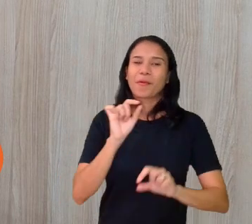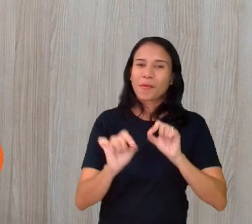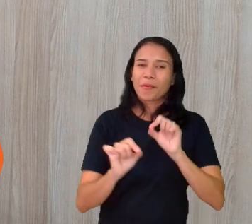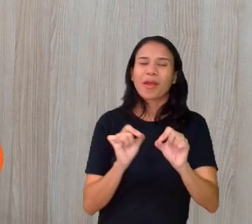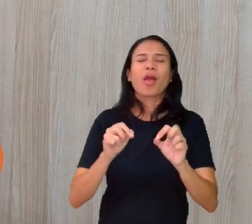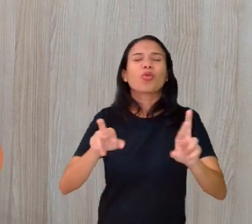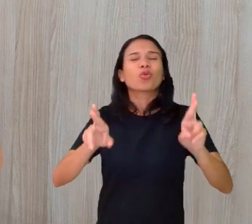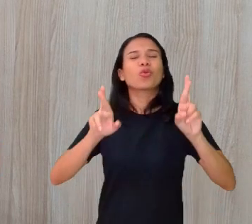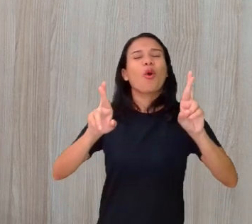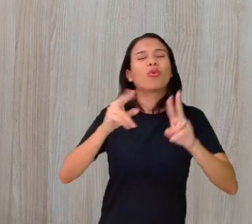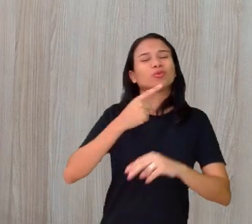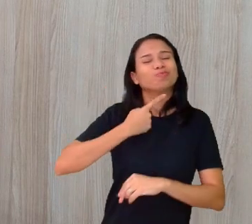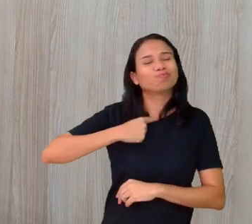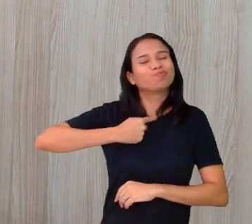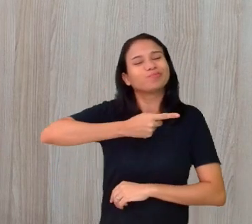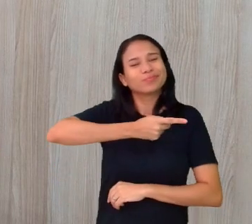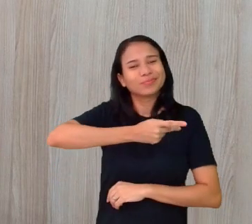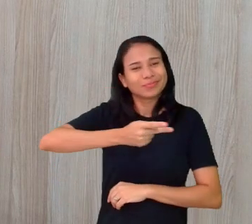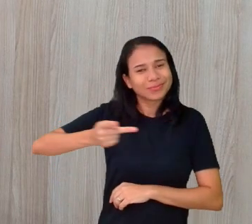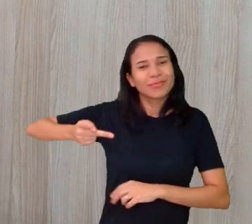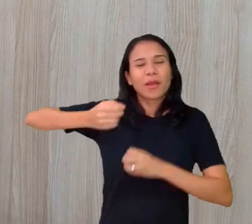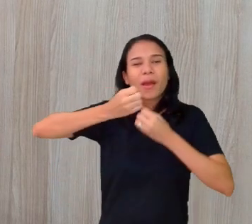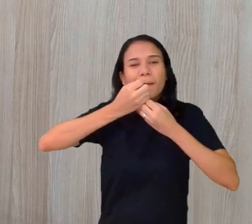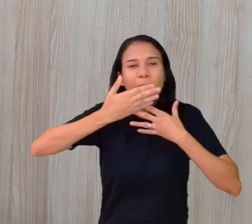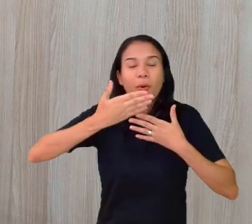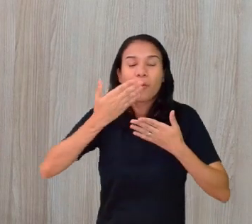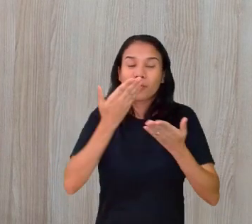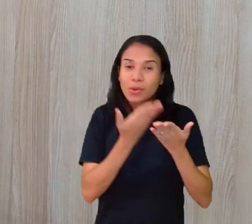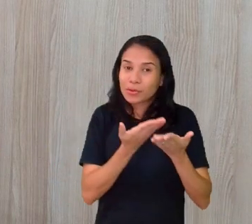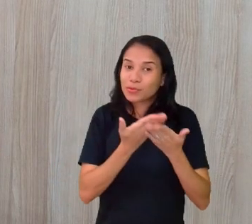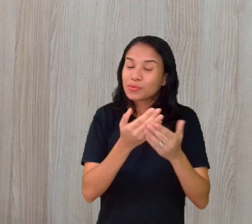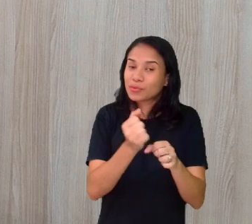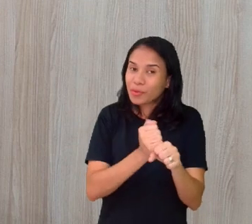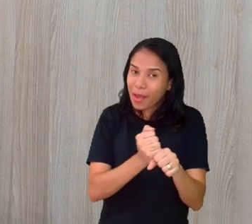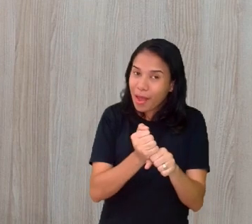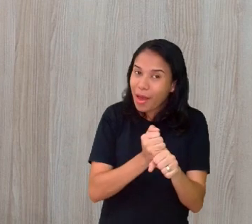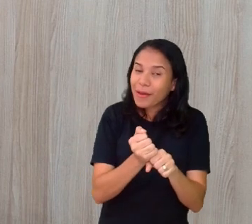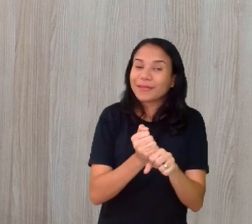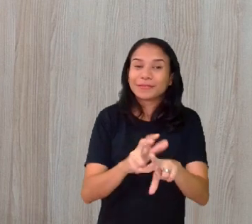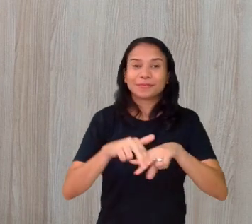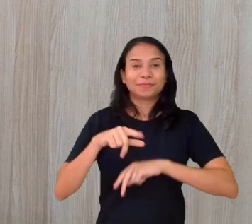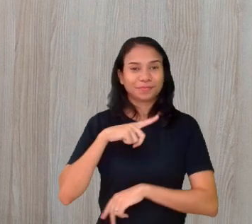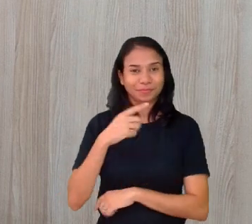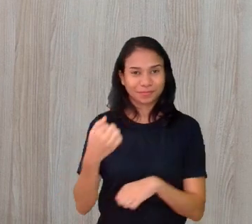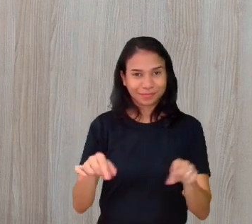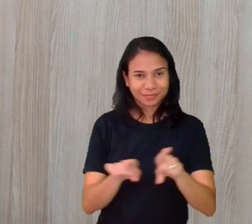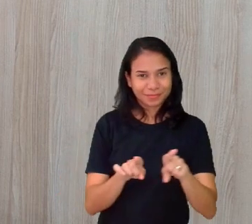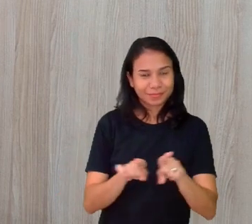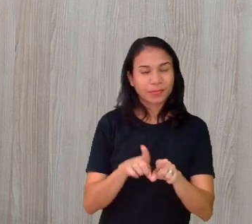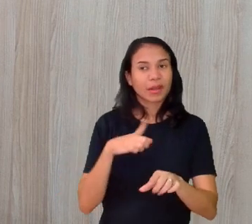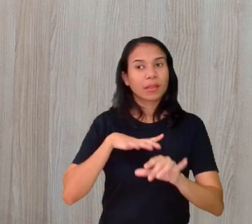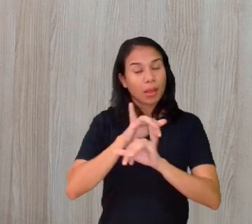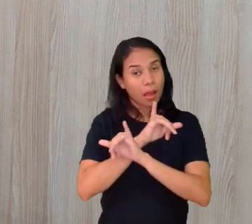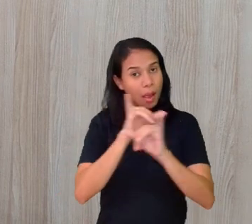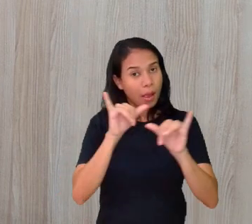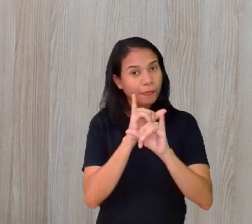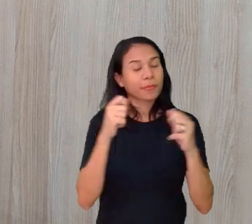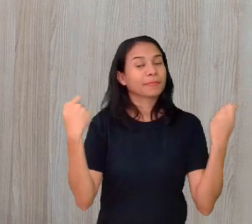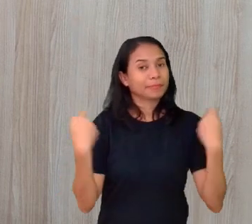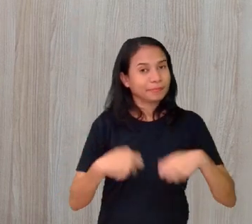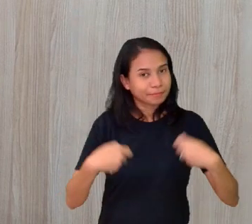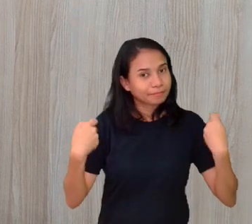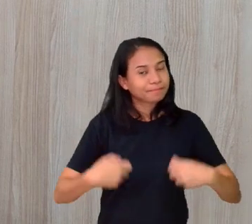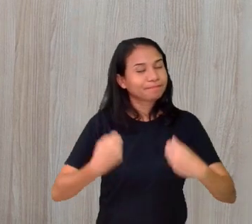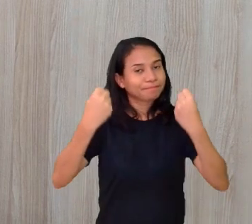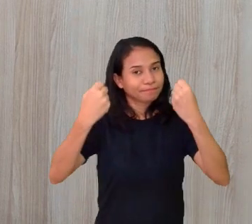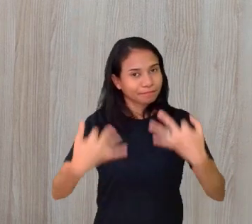quer desejar para todos e todas um bom ano letivo e nesse sentido tem alguns avisos que a gente tem